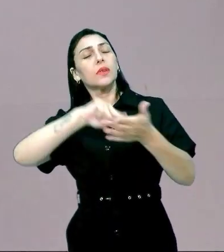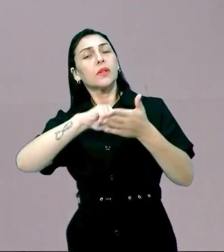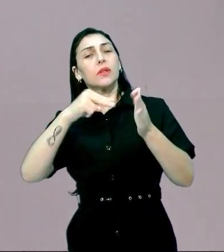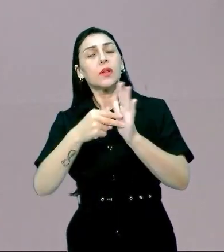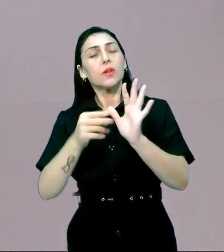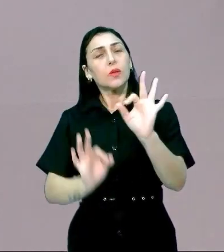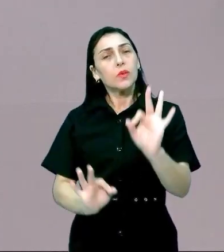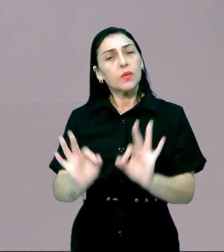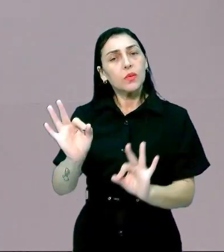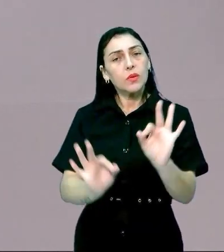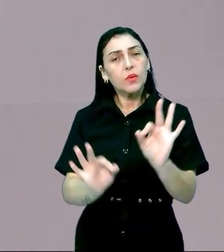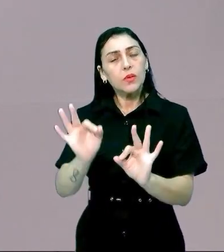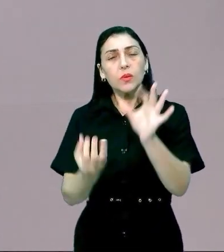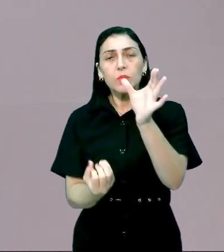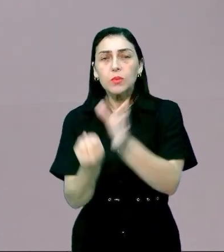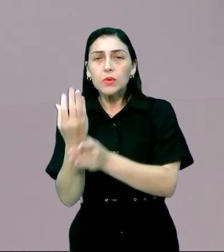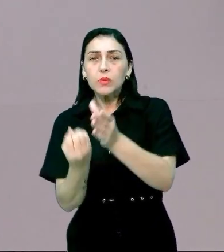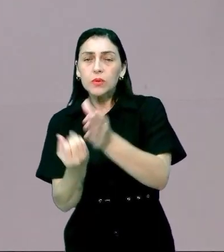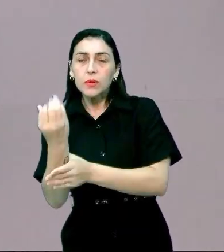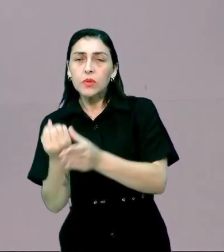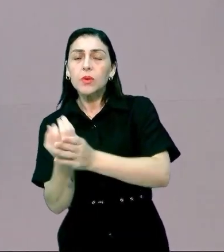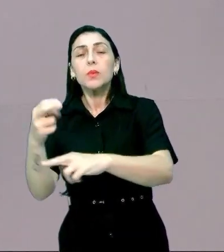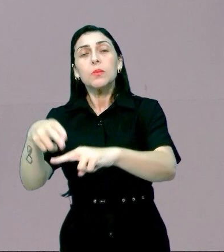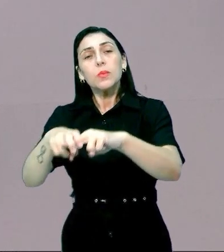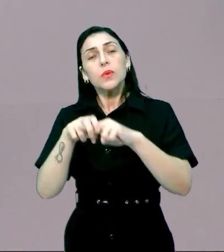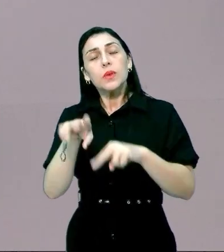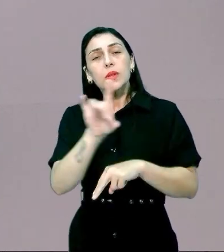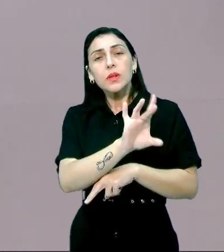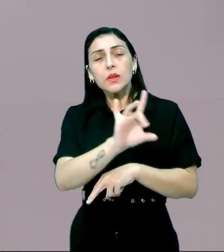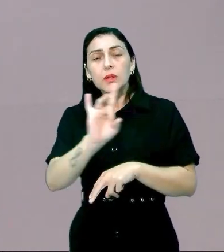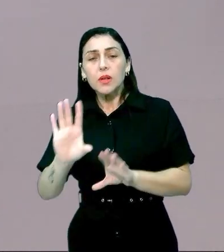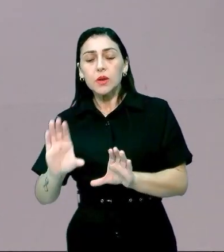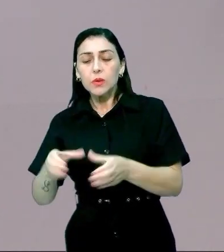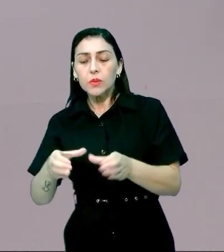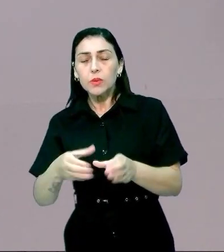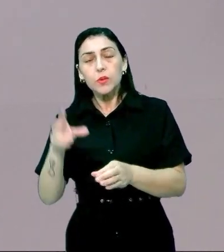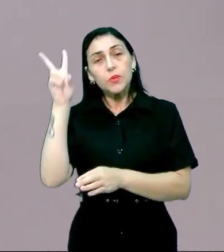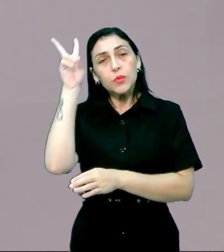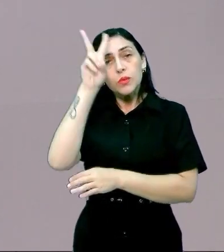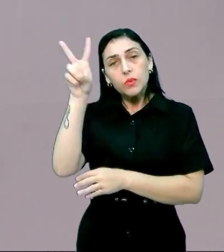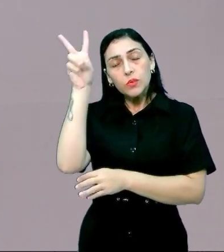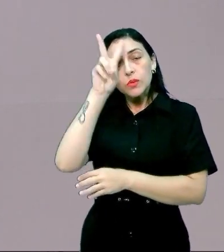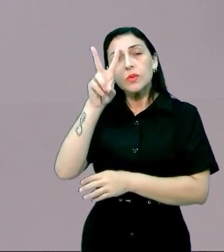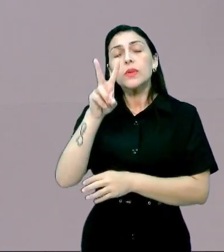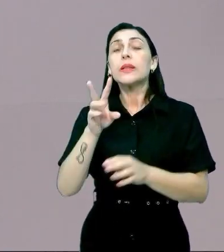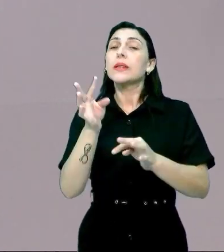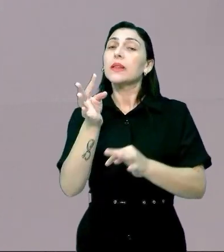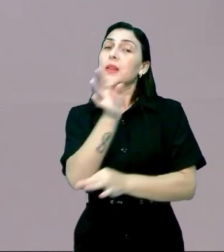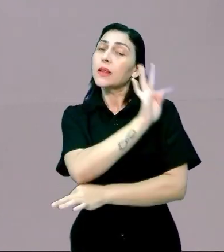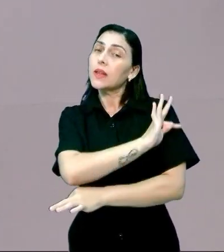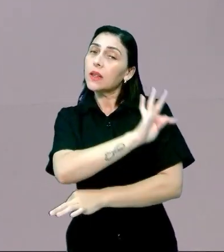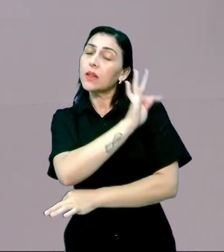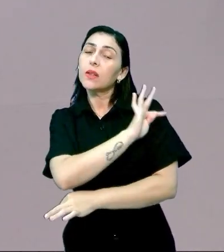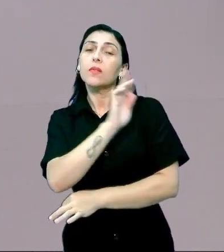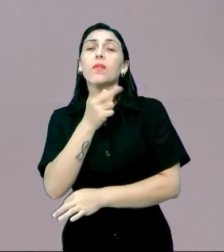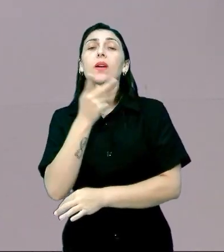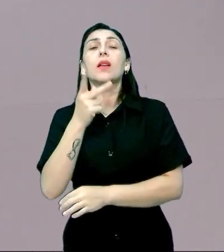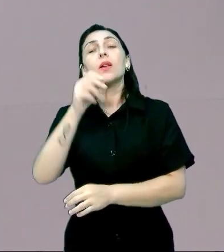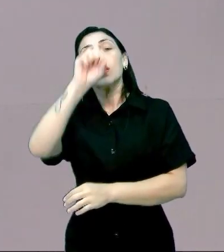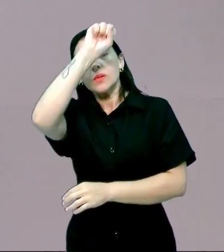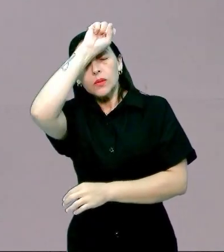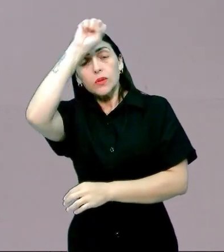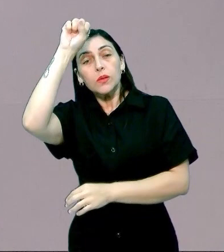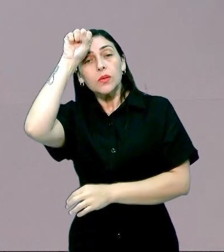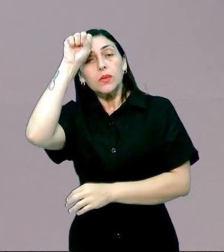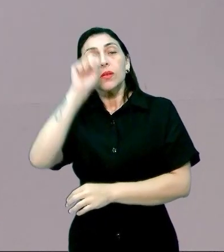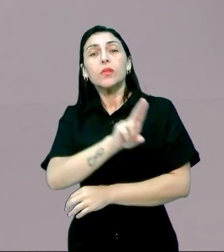essa organização produtiva. Por isso que cada conjuntura histórica dessa, tecnicamente falando, na sociologia a